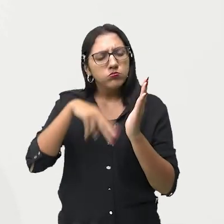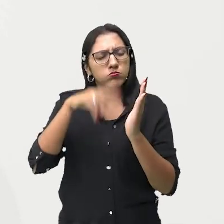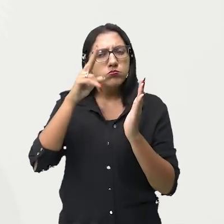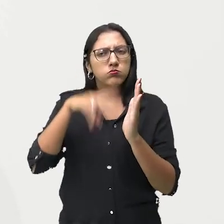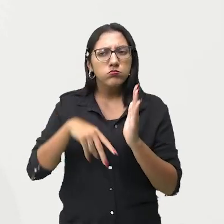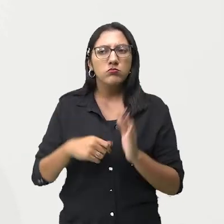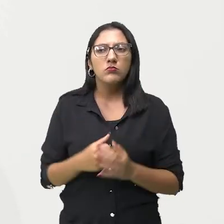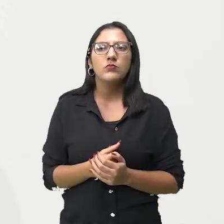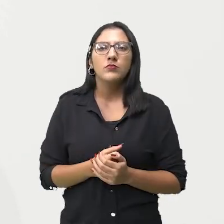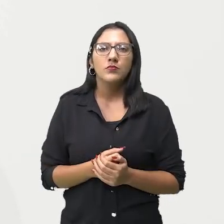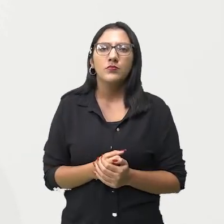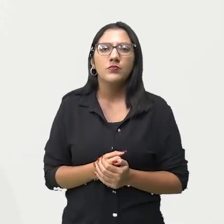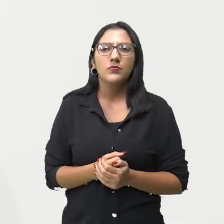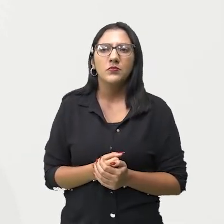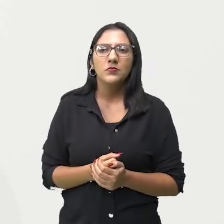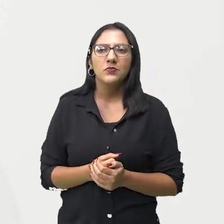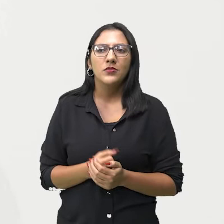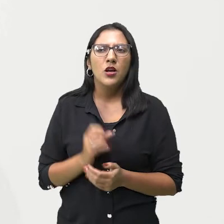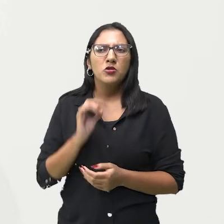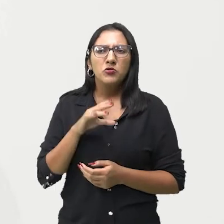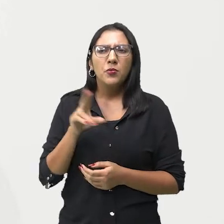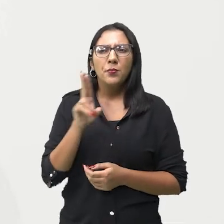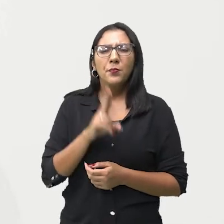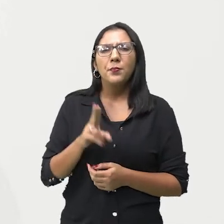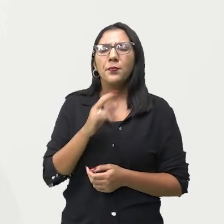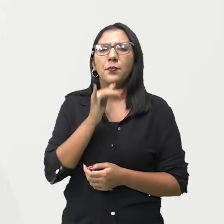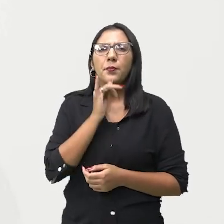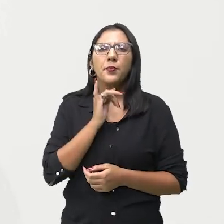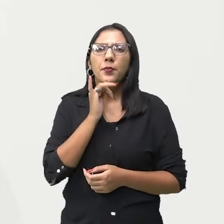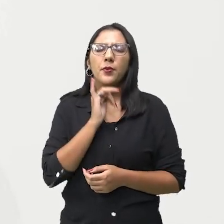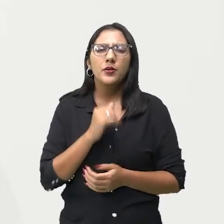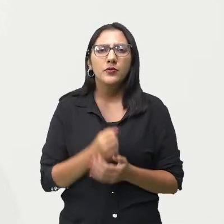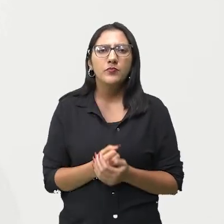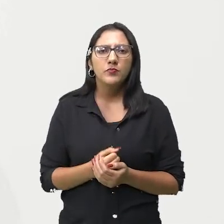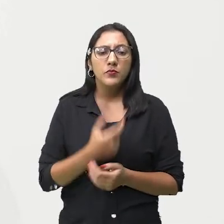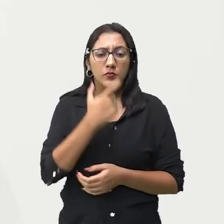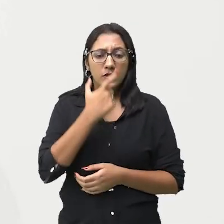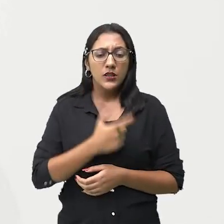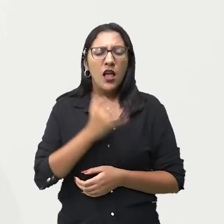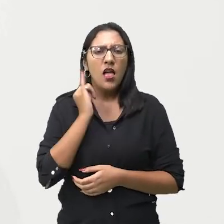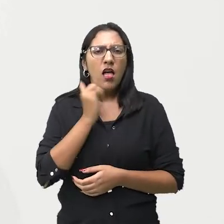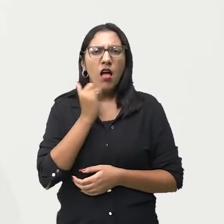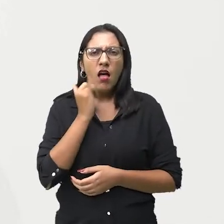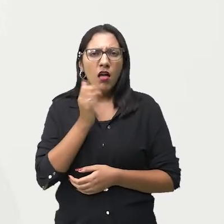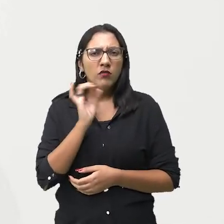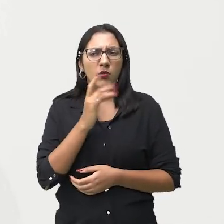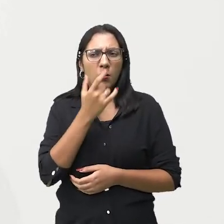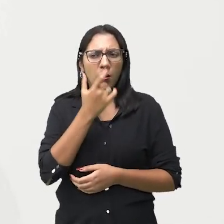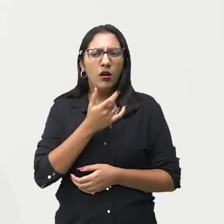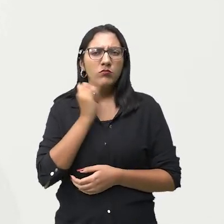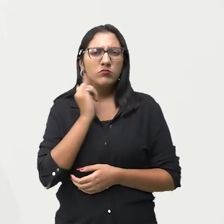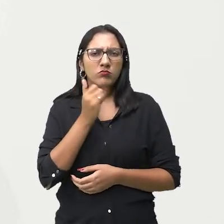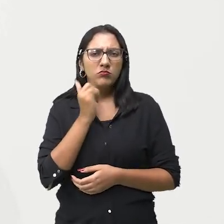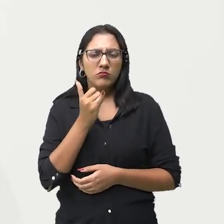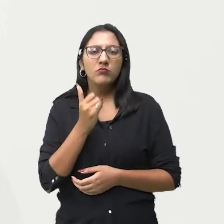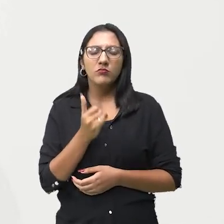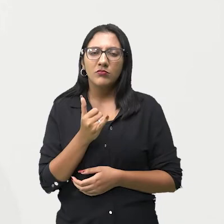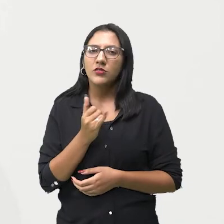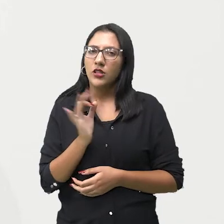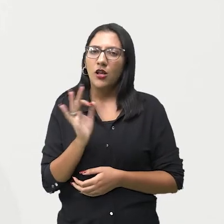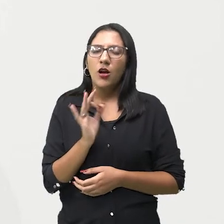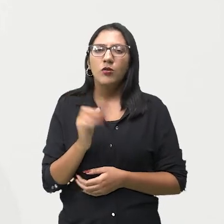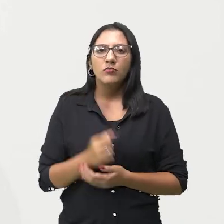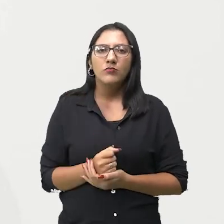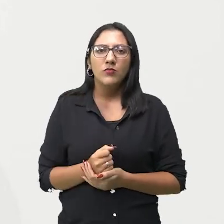leitura, não é somente o narrador que fala. O nosso